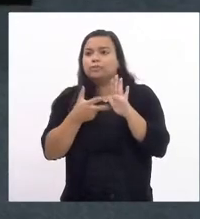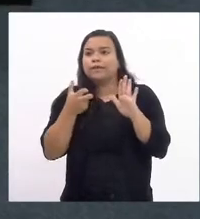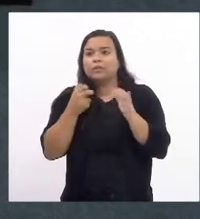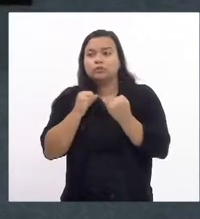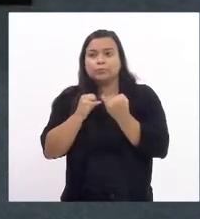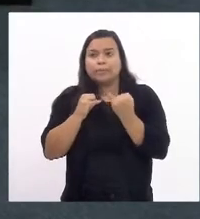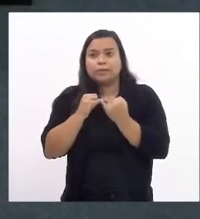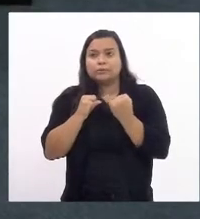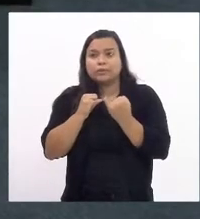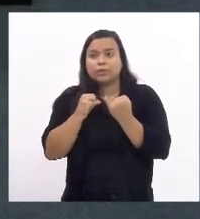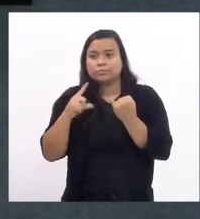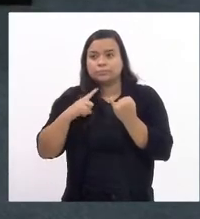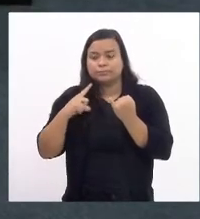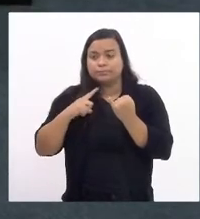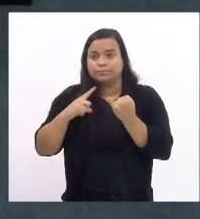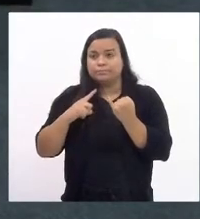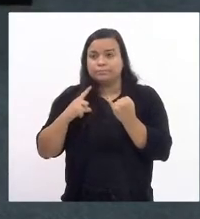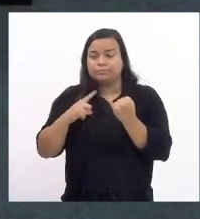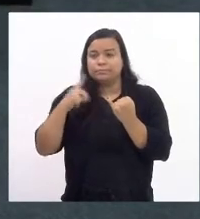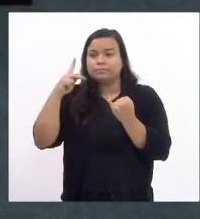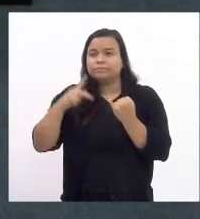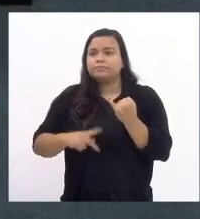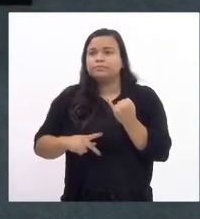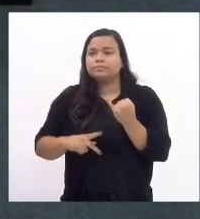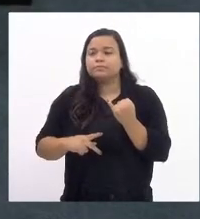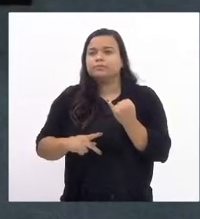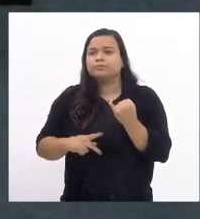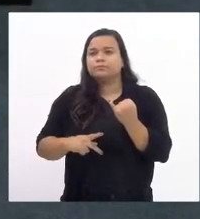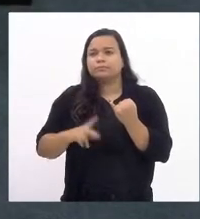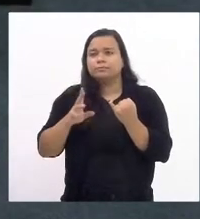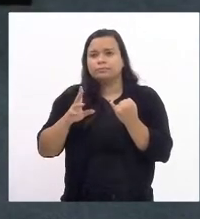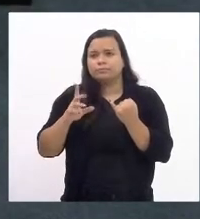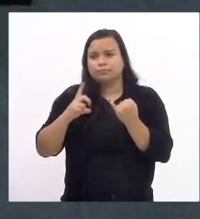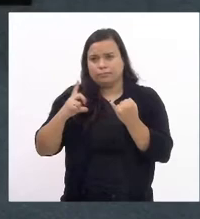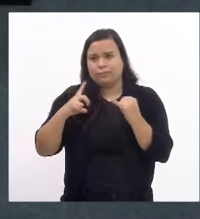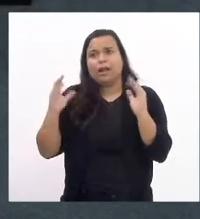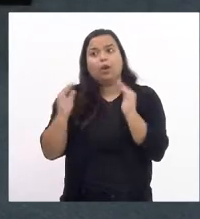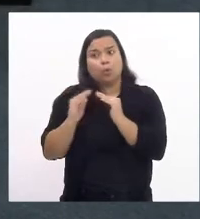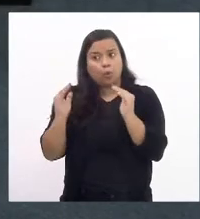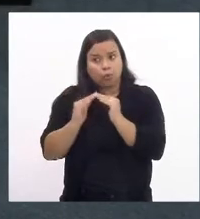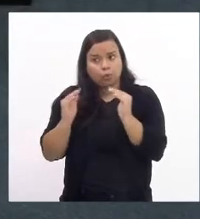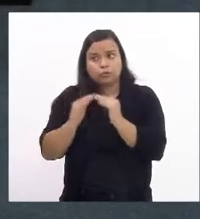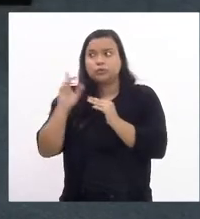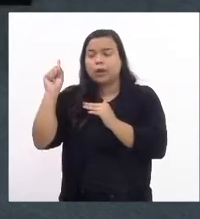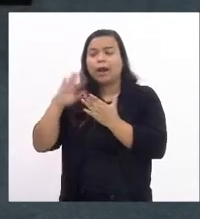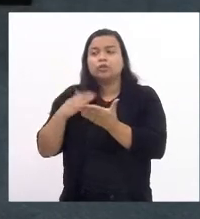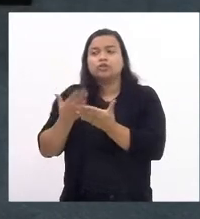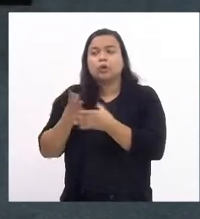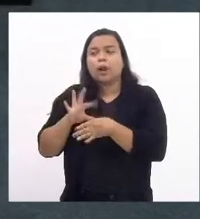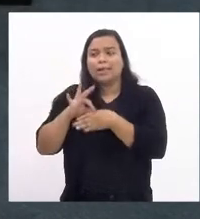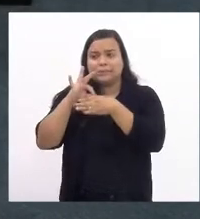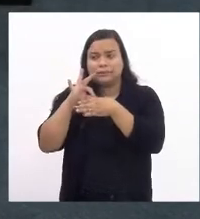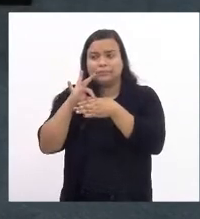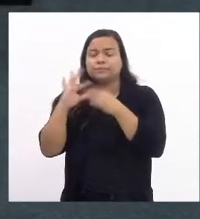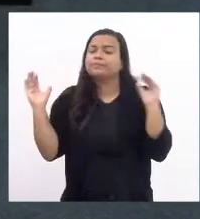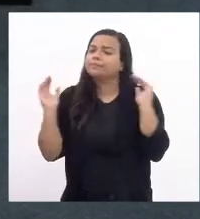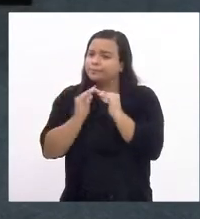parciais, senhor presidente. Sim. E houve acordo no Colégio de Líderes de concordar